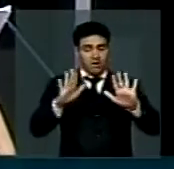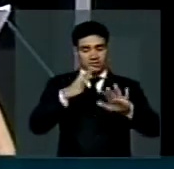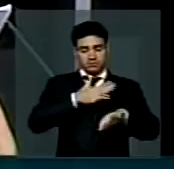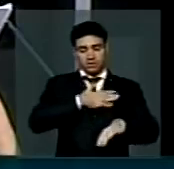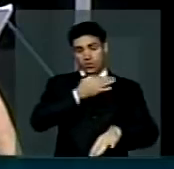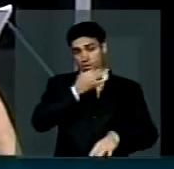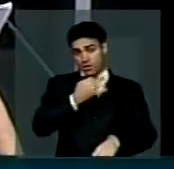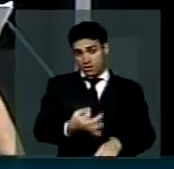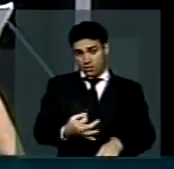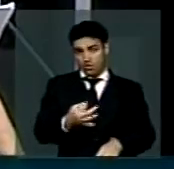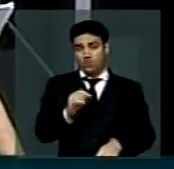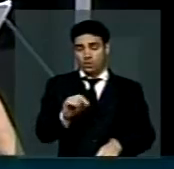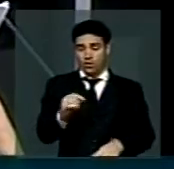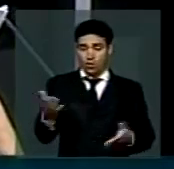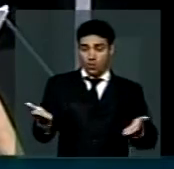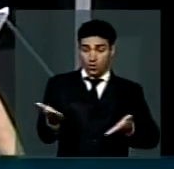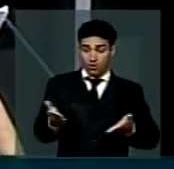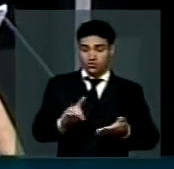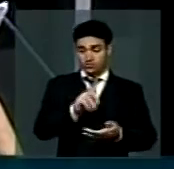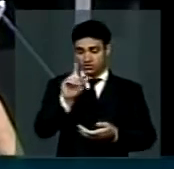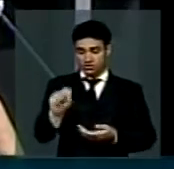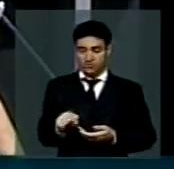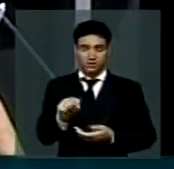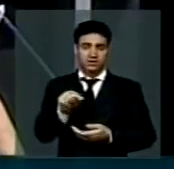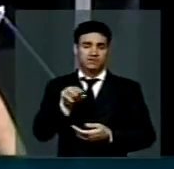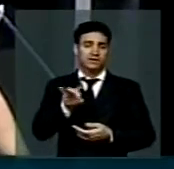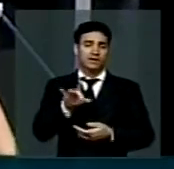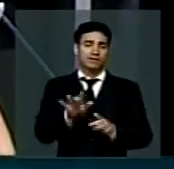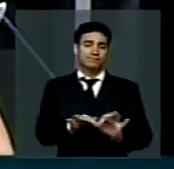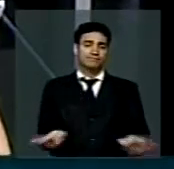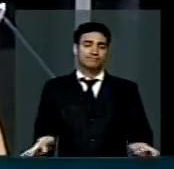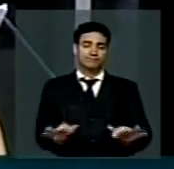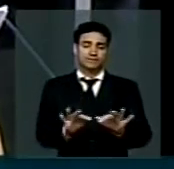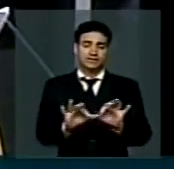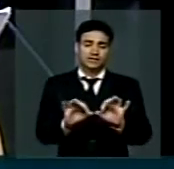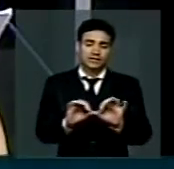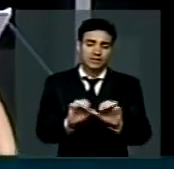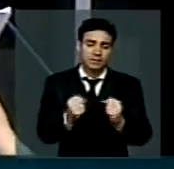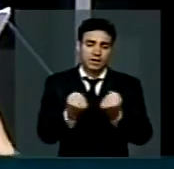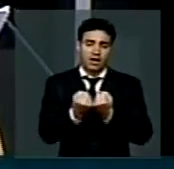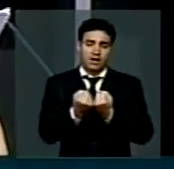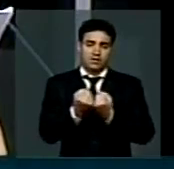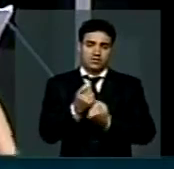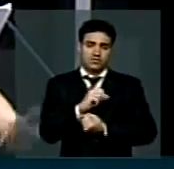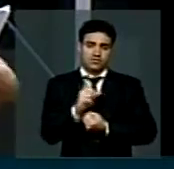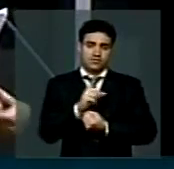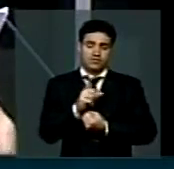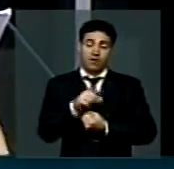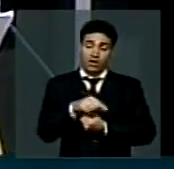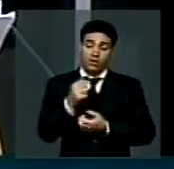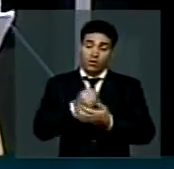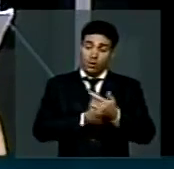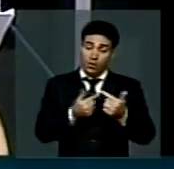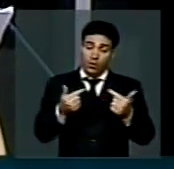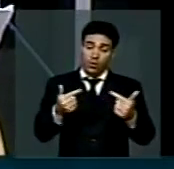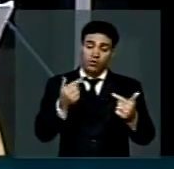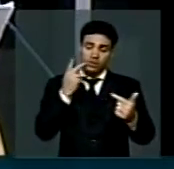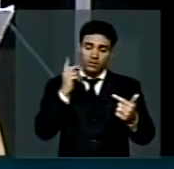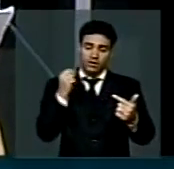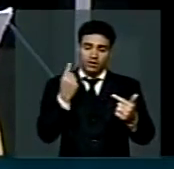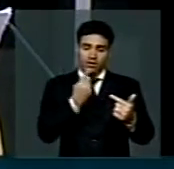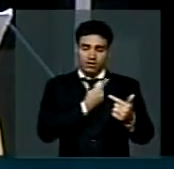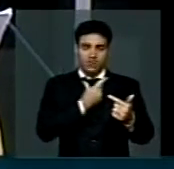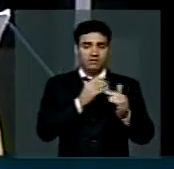de hoje vai muito além do seminário. O dia de hoje é de luta para nós,